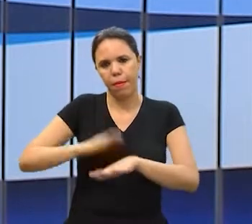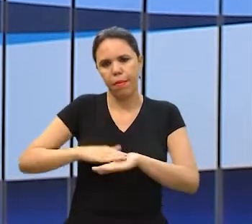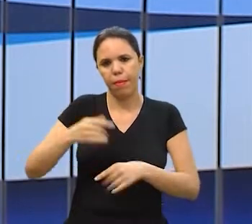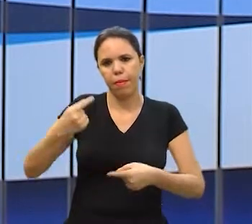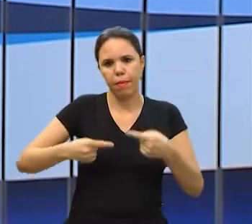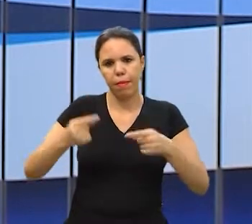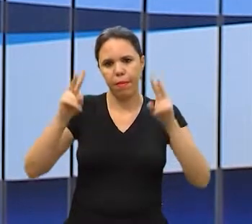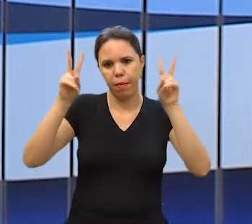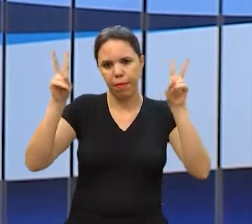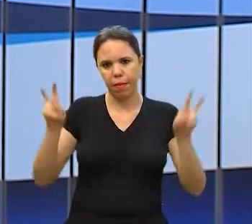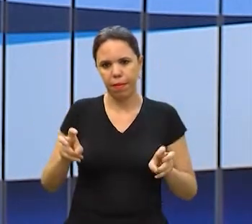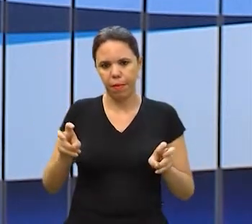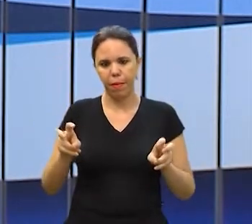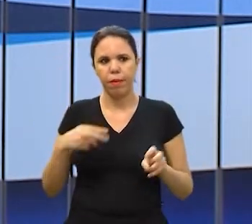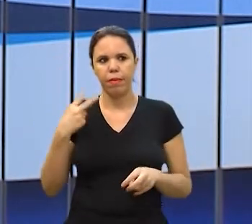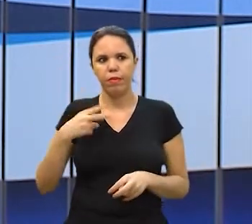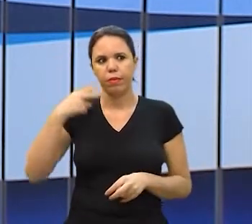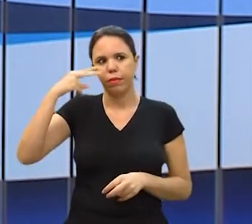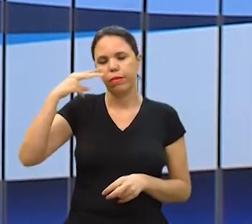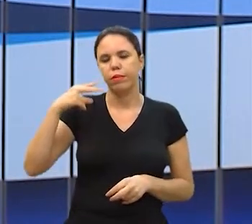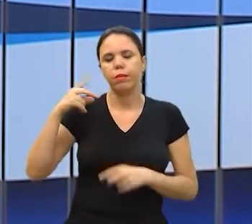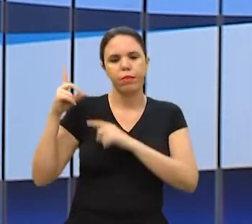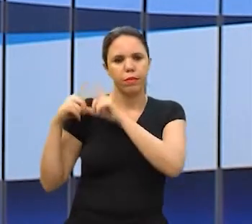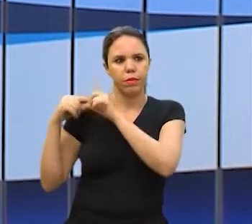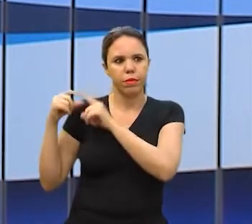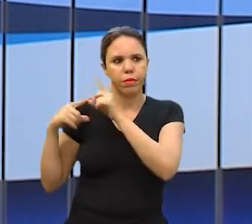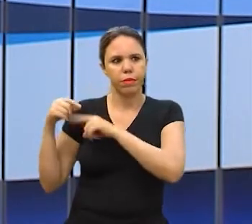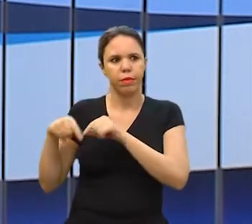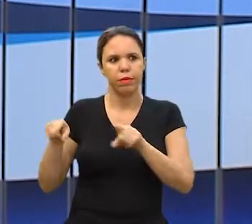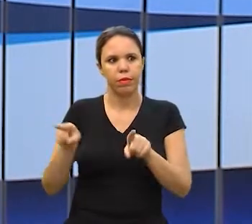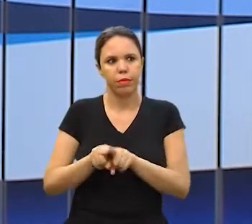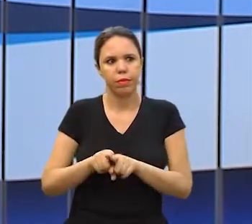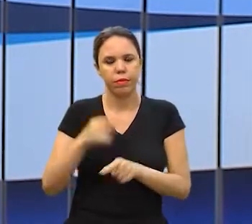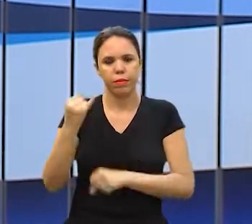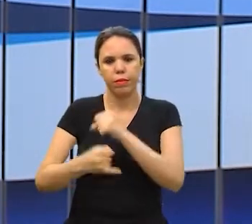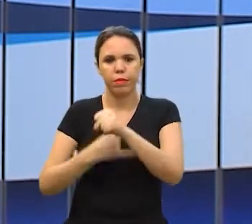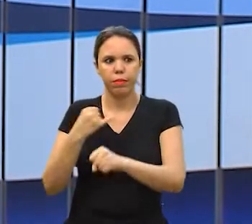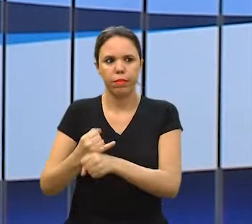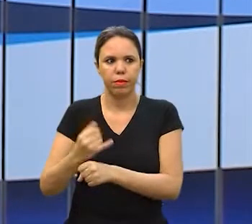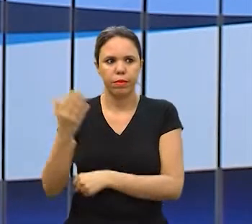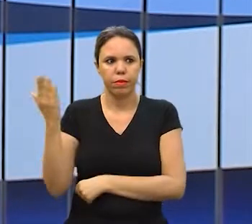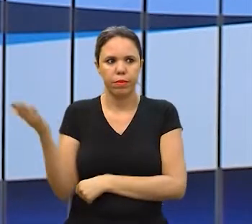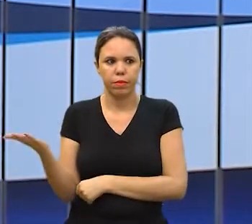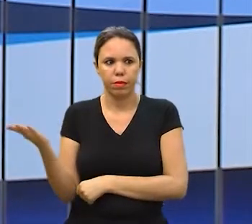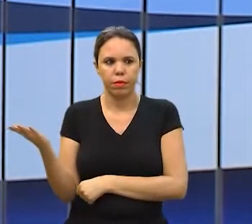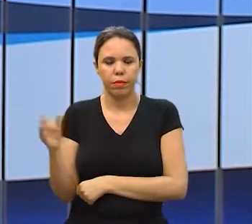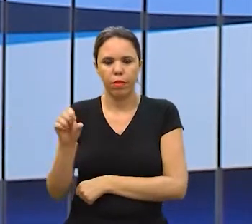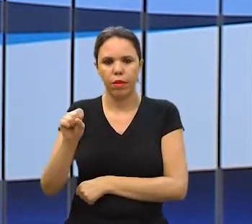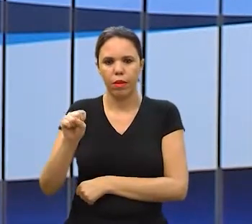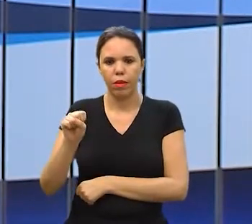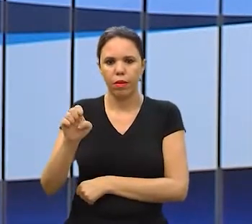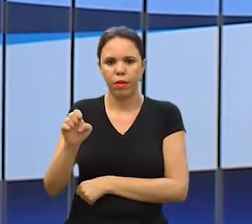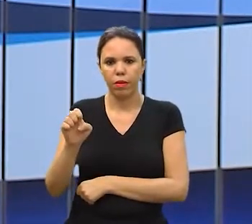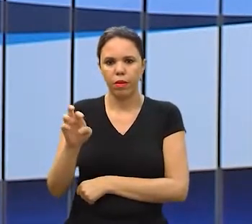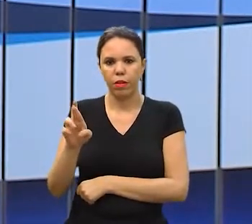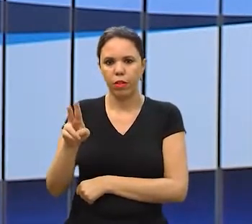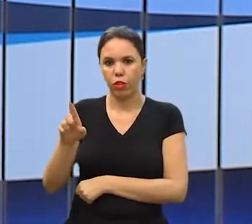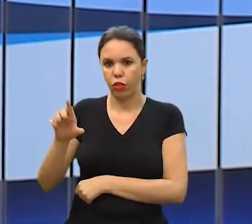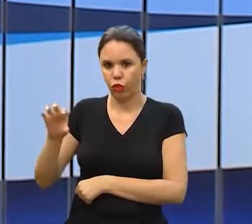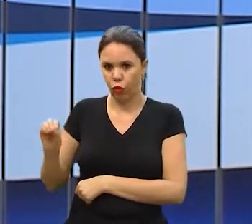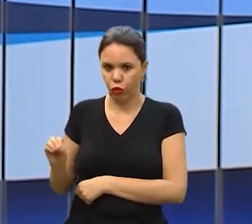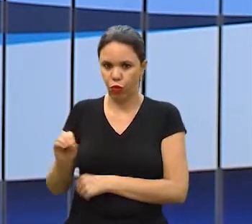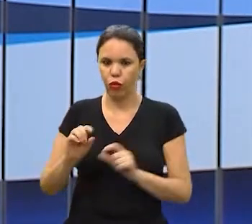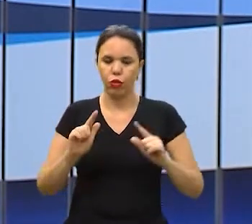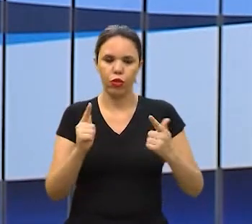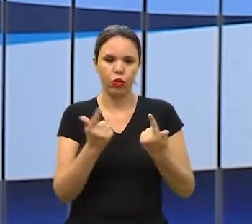gente discute também esse tema com o vereador Major Jaime e de forma remota com o Sérgio Barbosa,